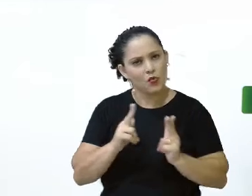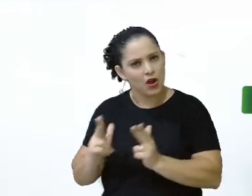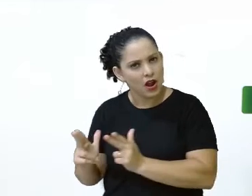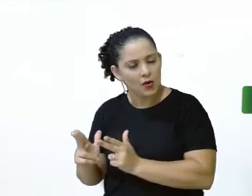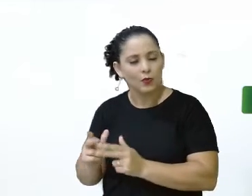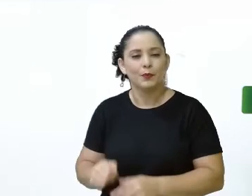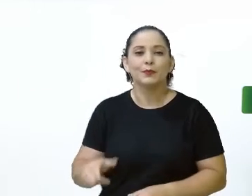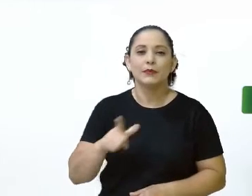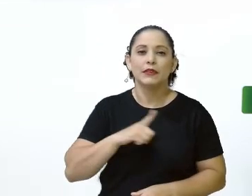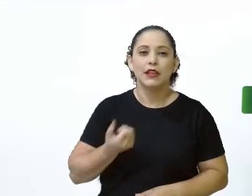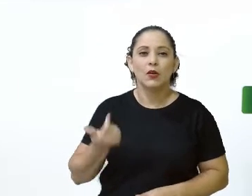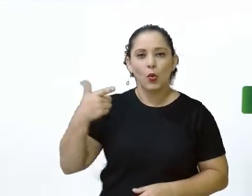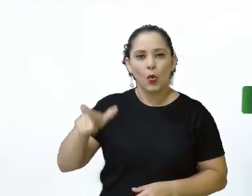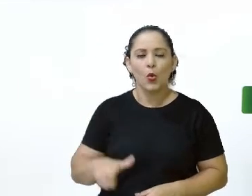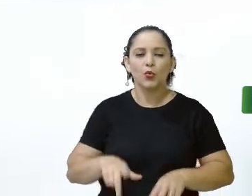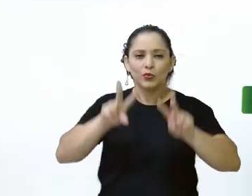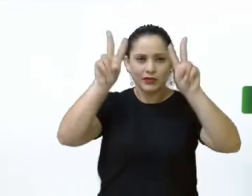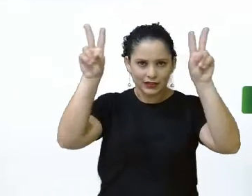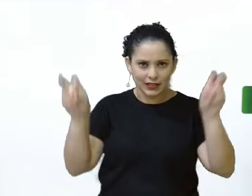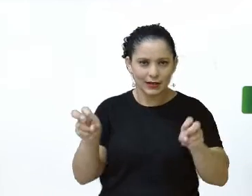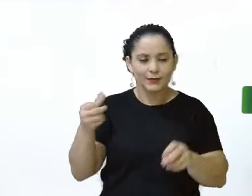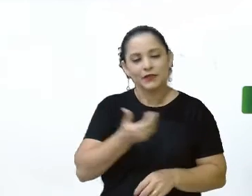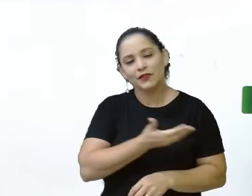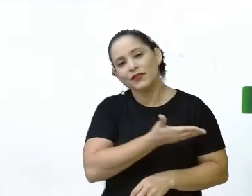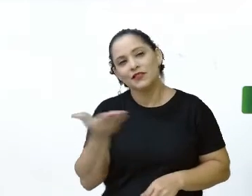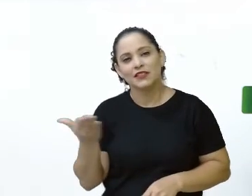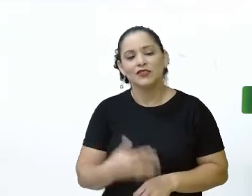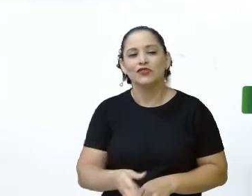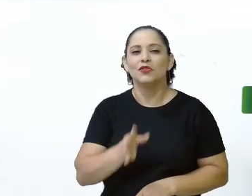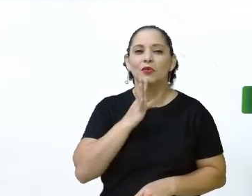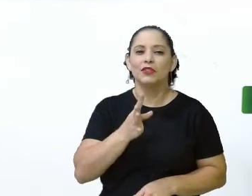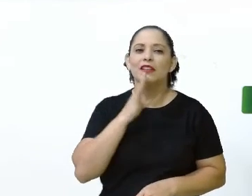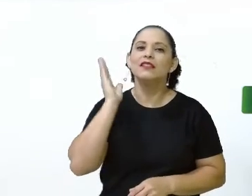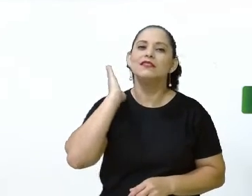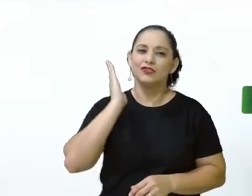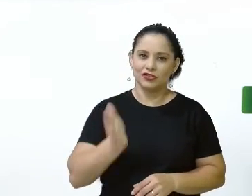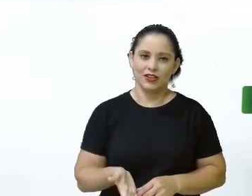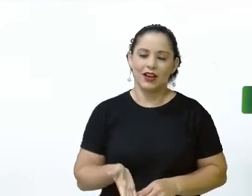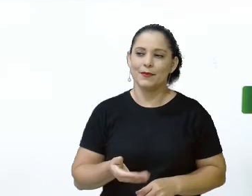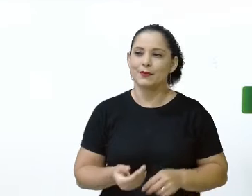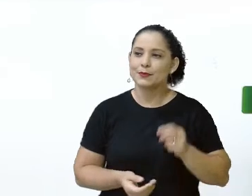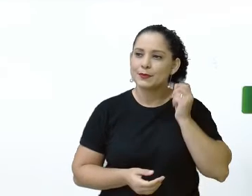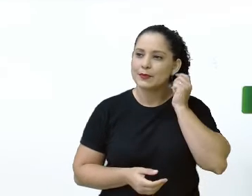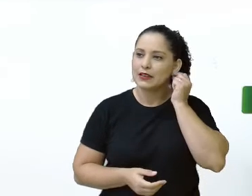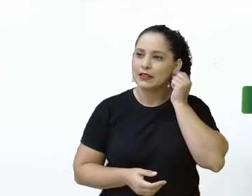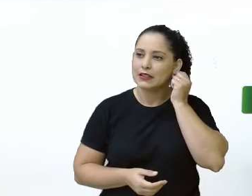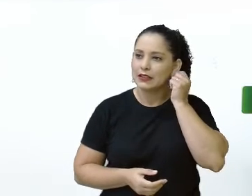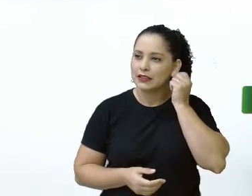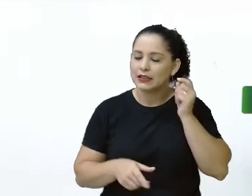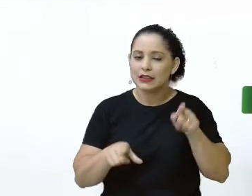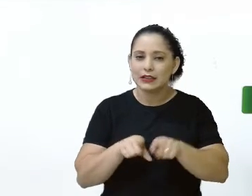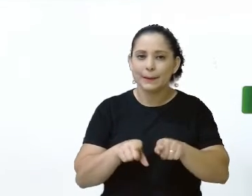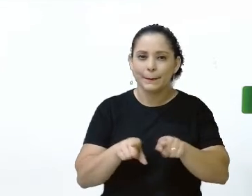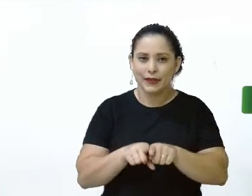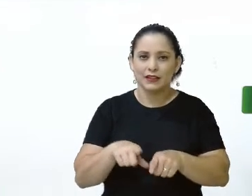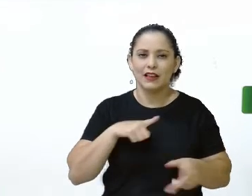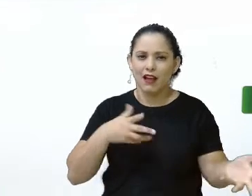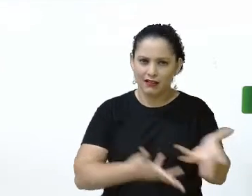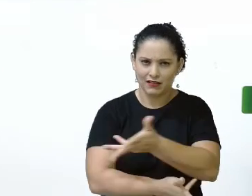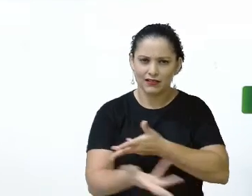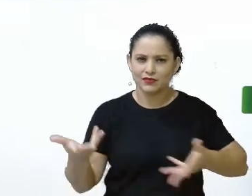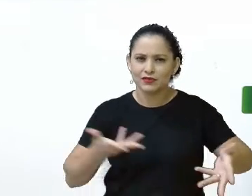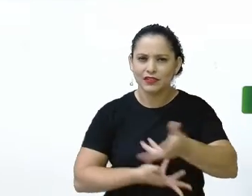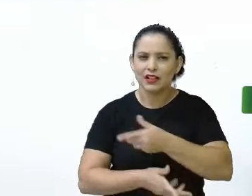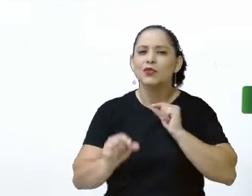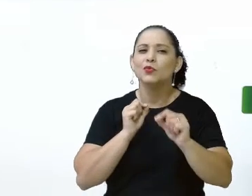Existe outro assunto que vocês já conhecem e também tem a ver com divisão.